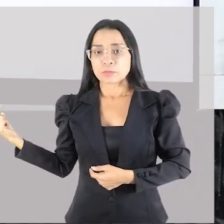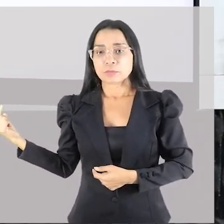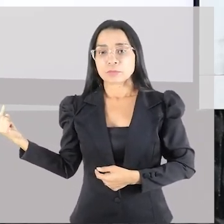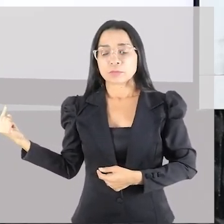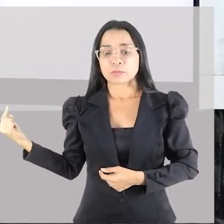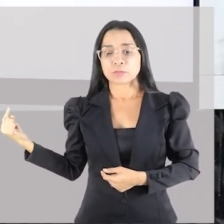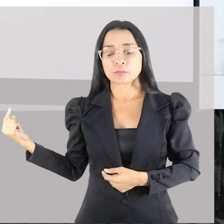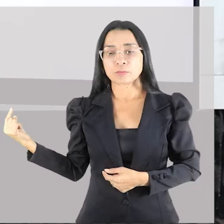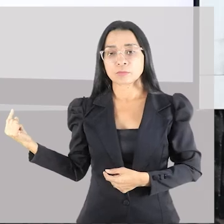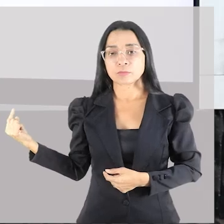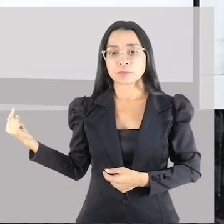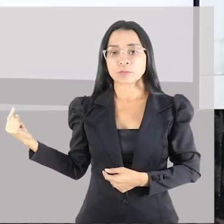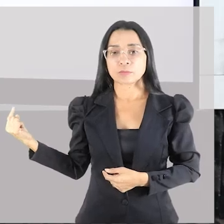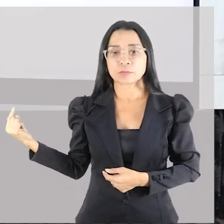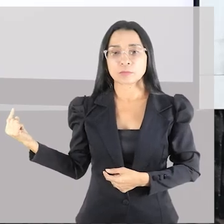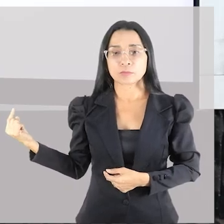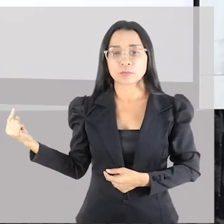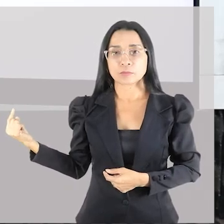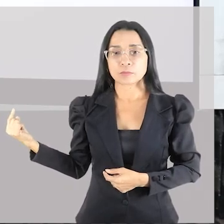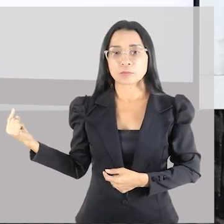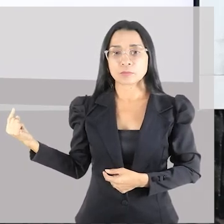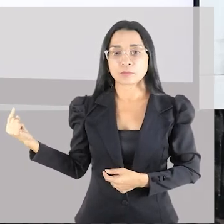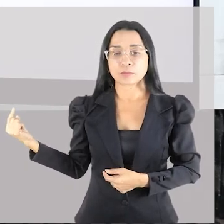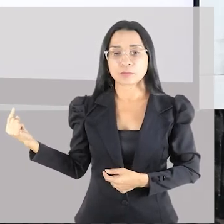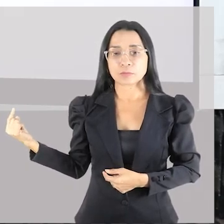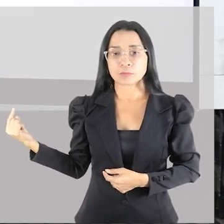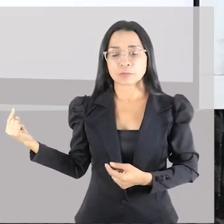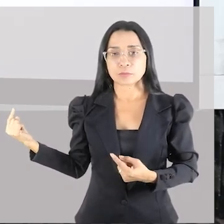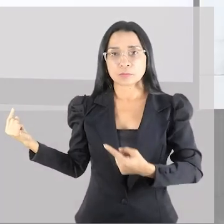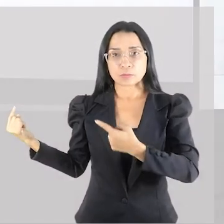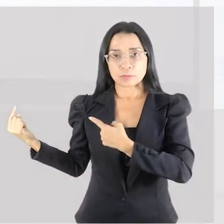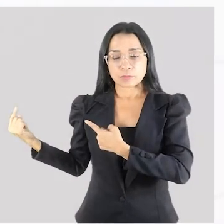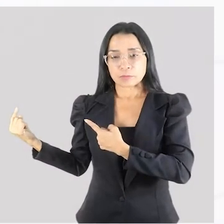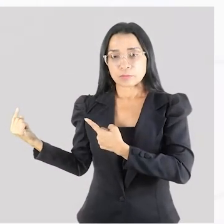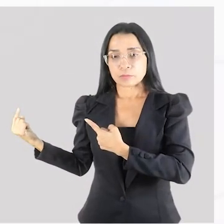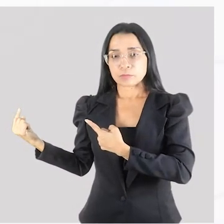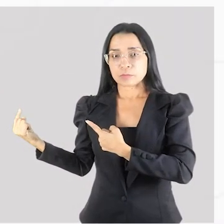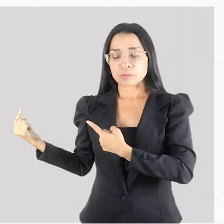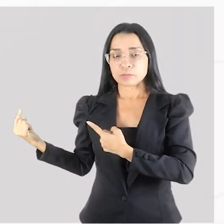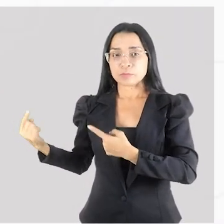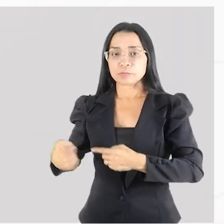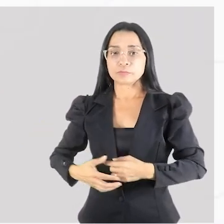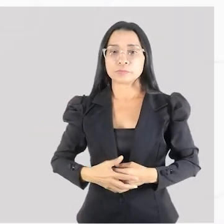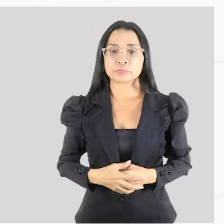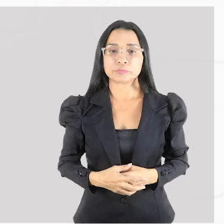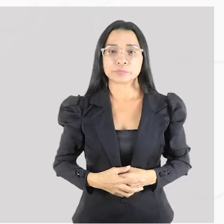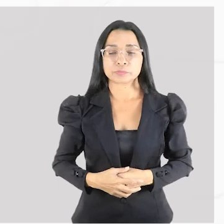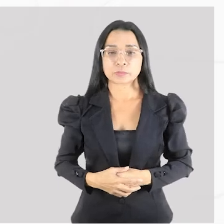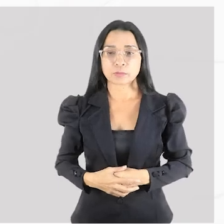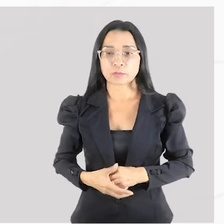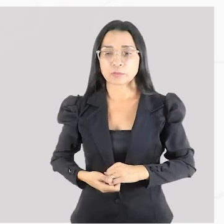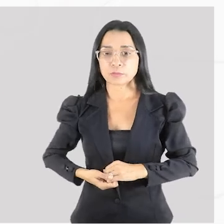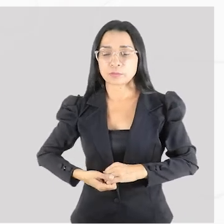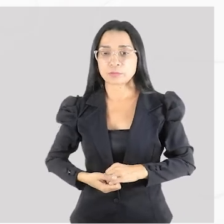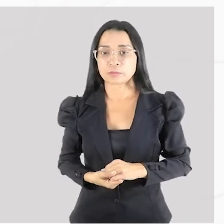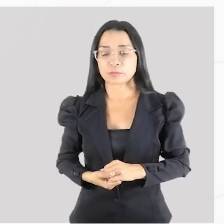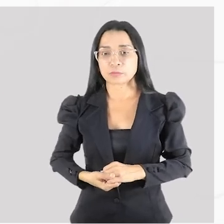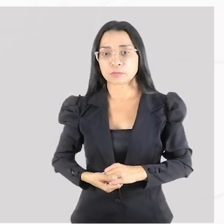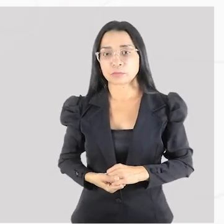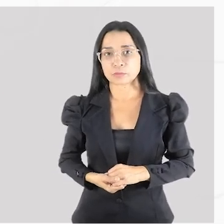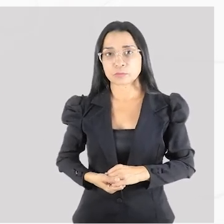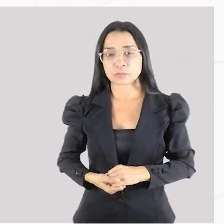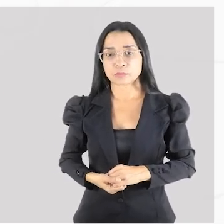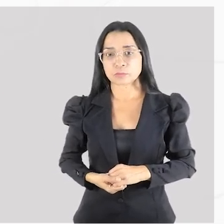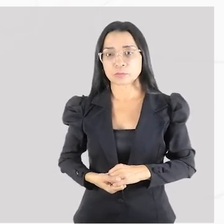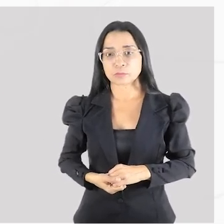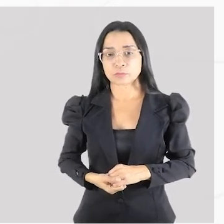de rompimento com Portugal. E aí você tem os partidos políticos. O Partido Português,